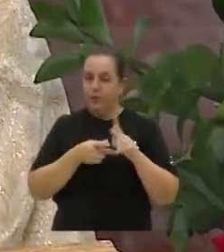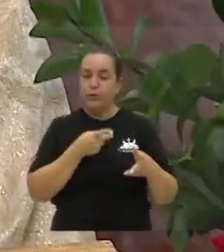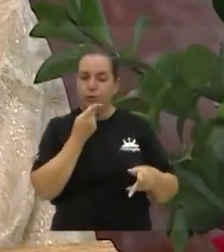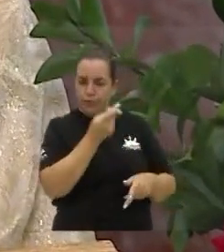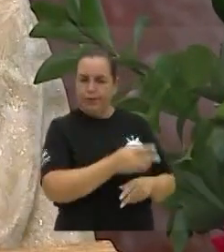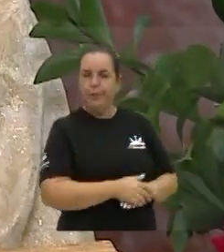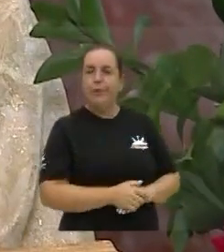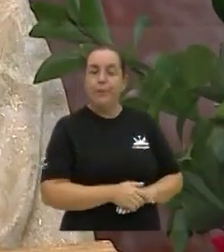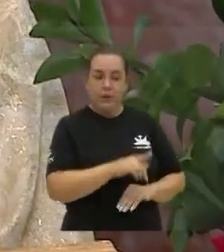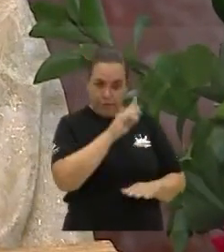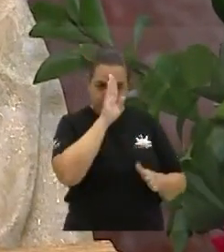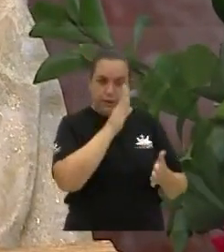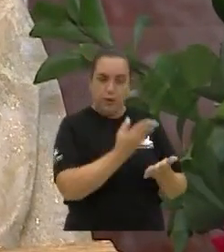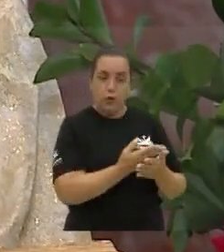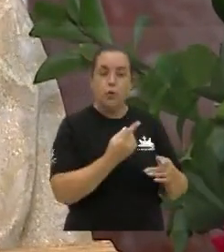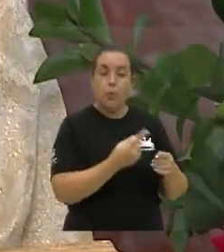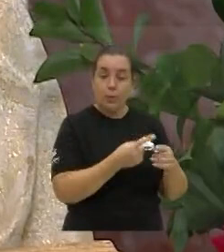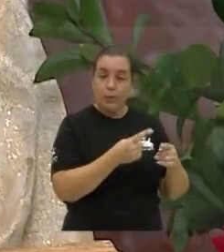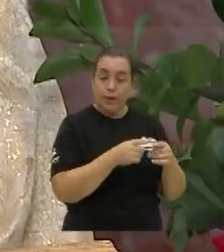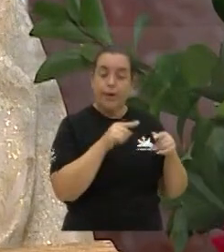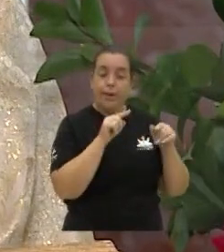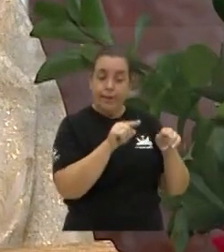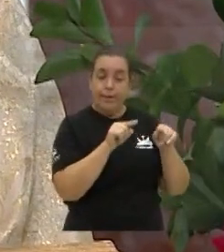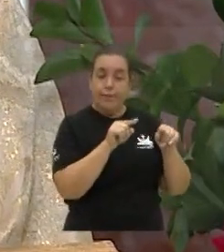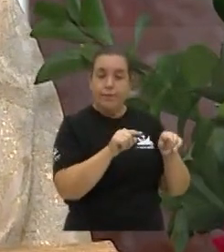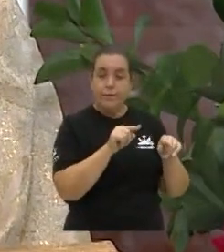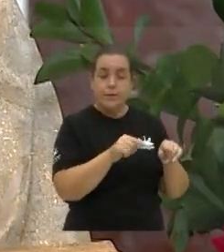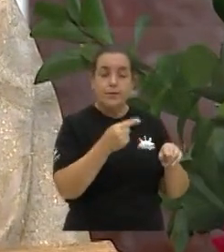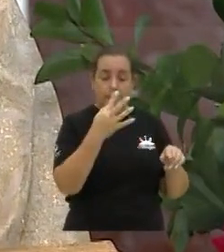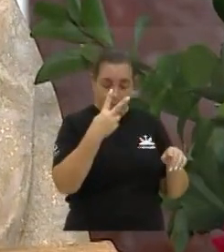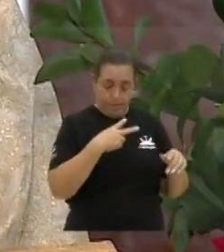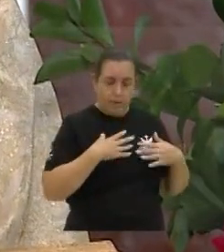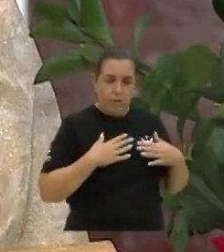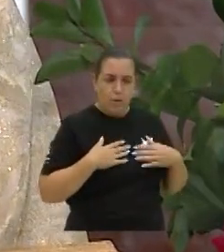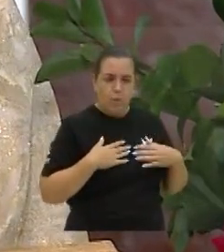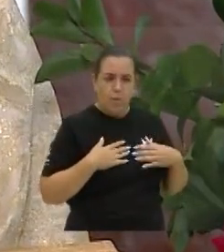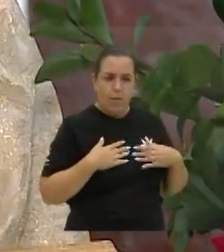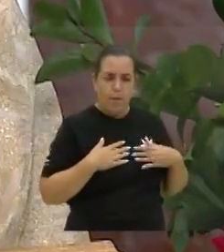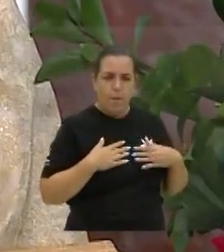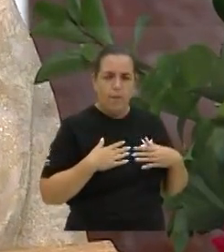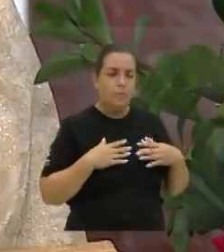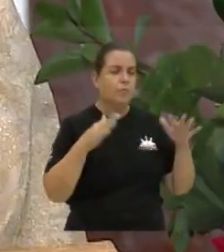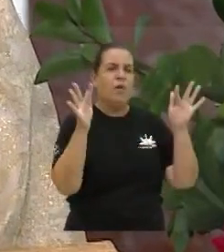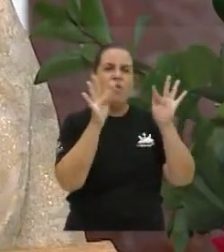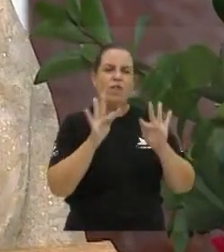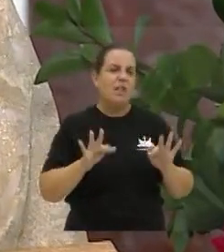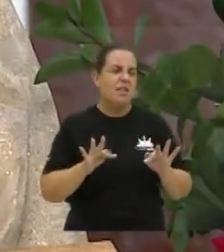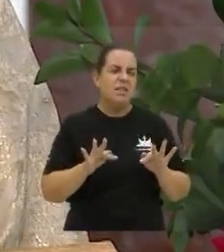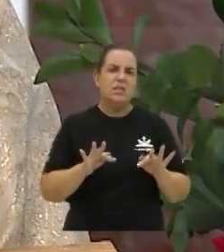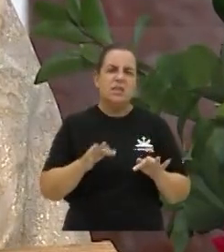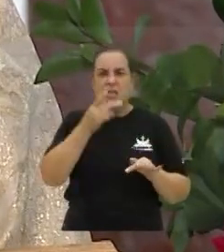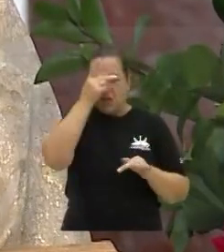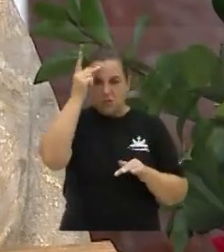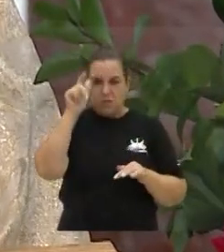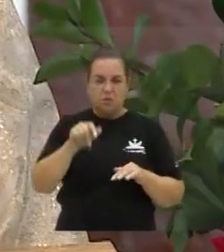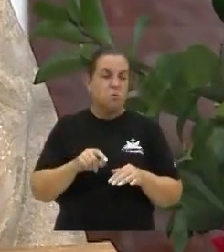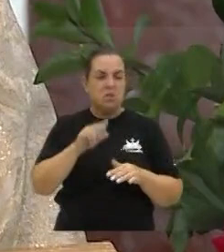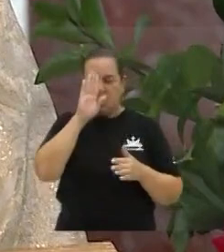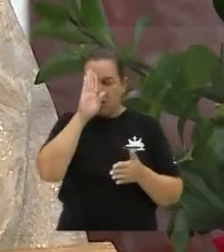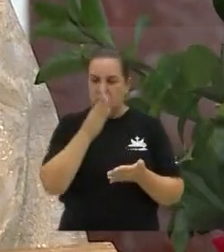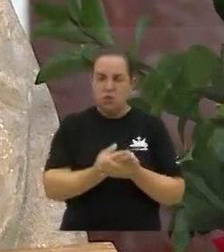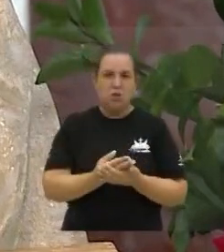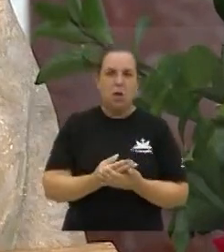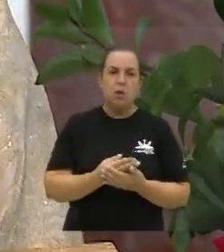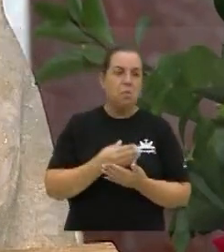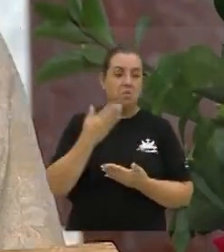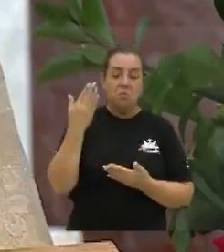disse: acreditaste porque me viste. Bem-aventurados os que creram sem